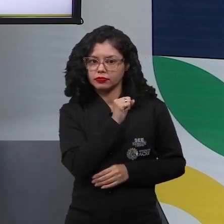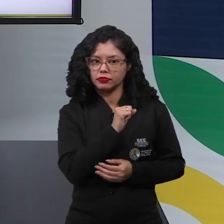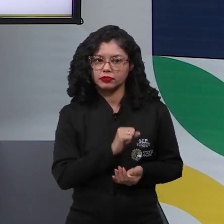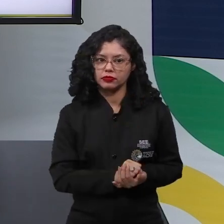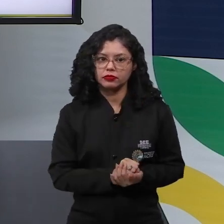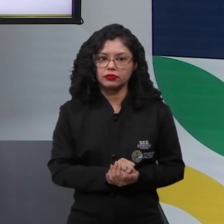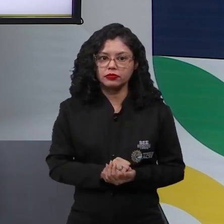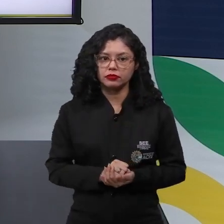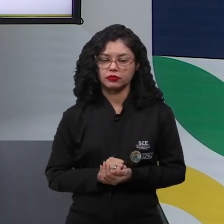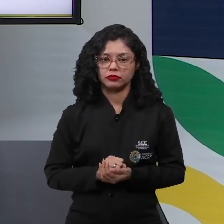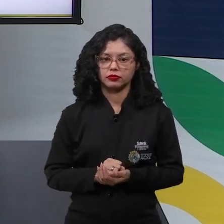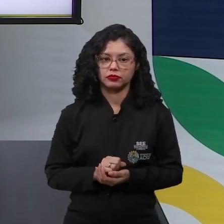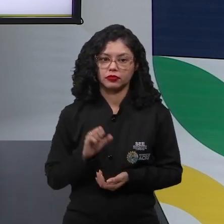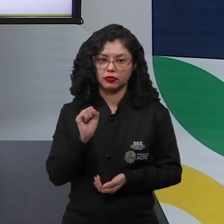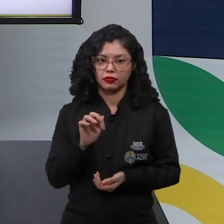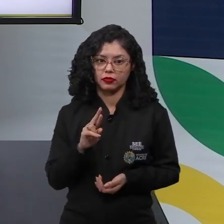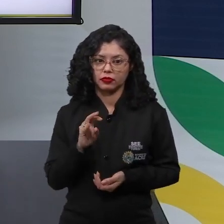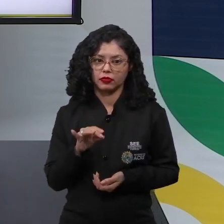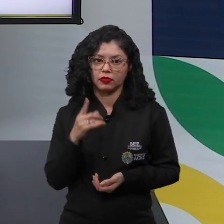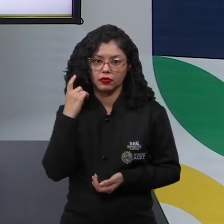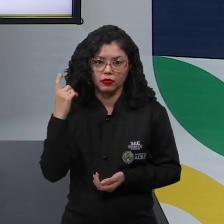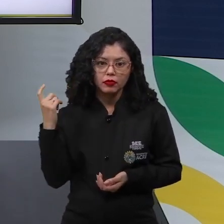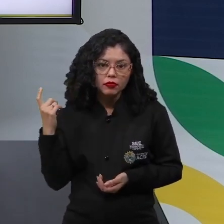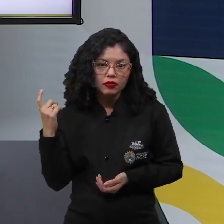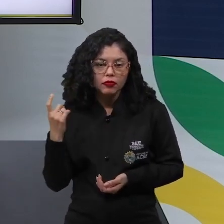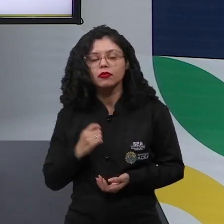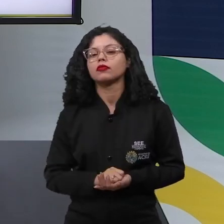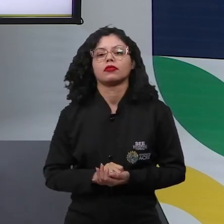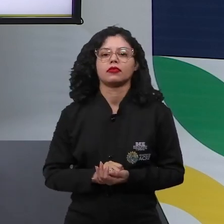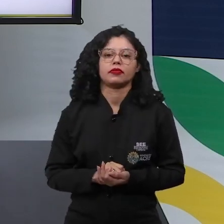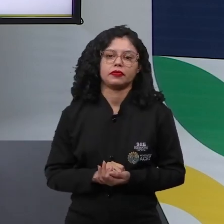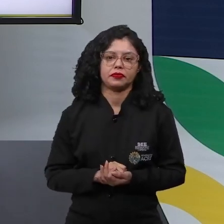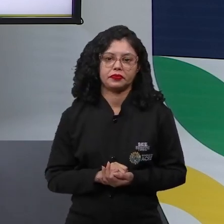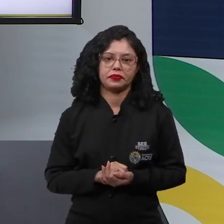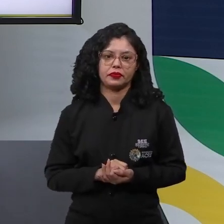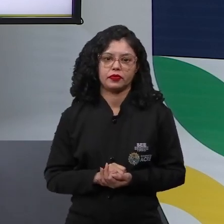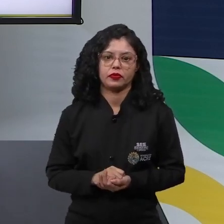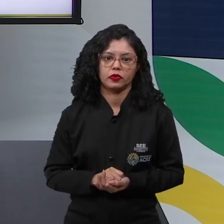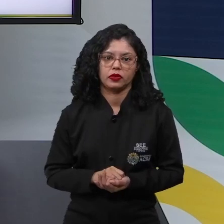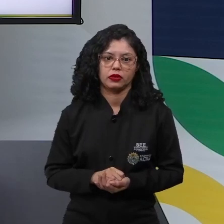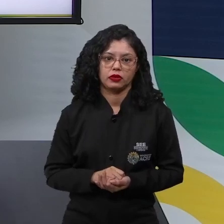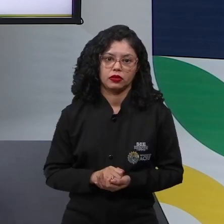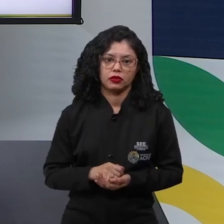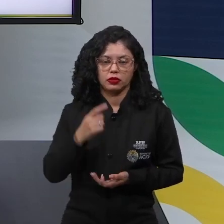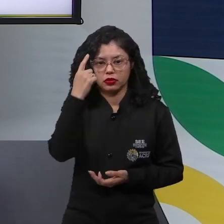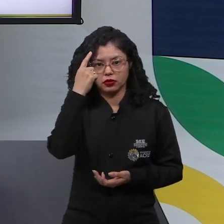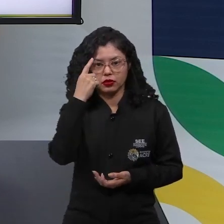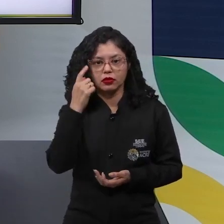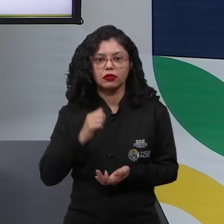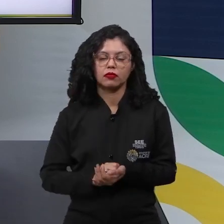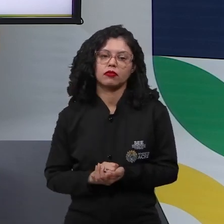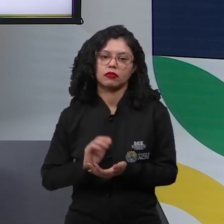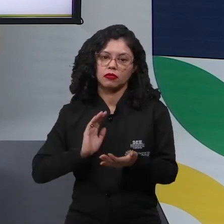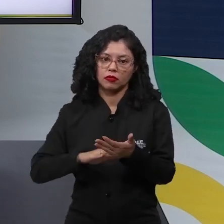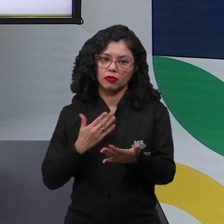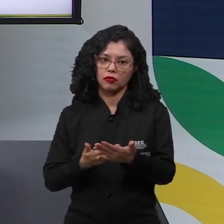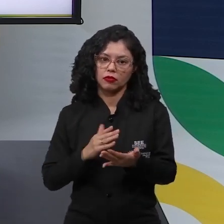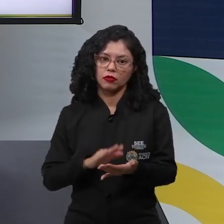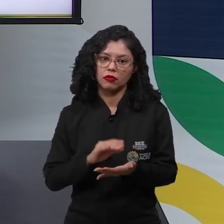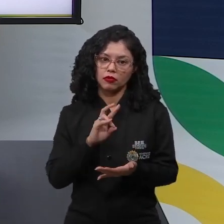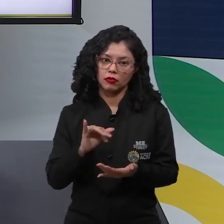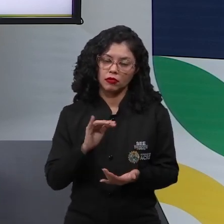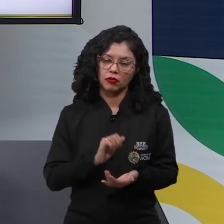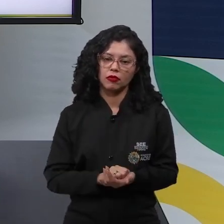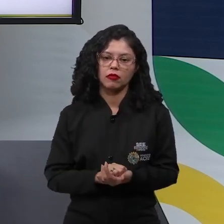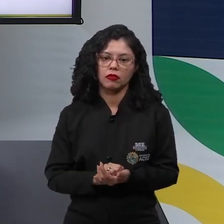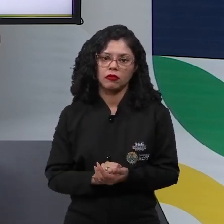em milésimos de segundo, ele vai captar o quê? Você vai captar o som da buzina, esse som vai para o cérebro, ele já vai interpretar e vai